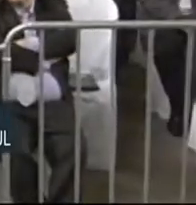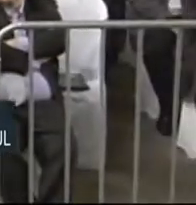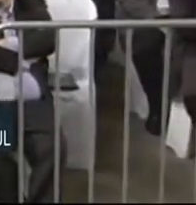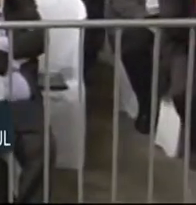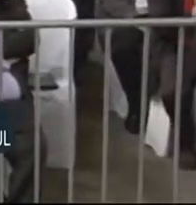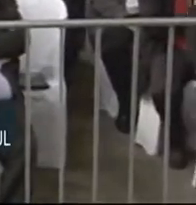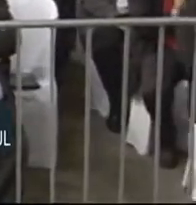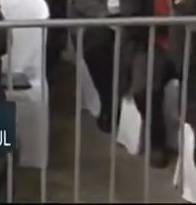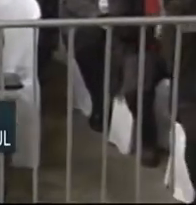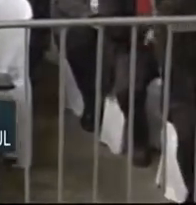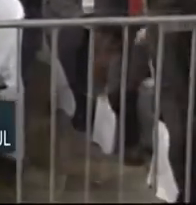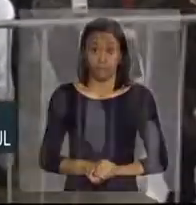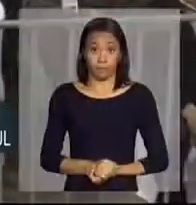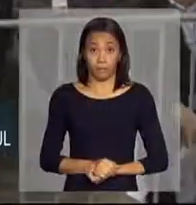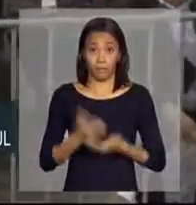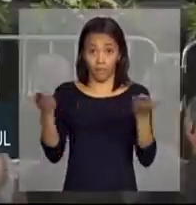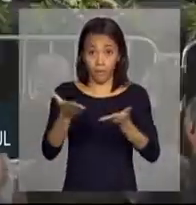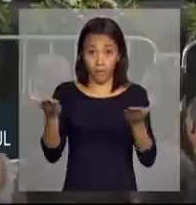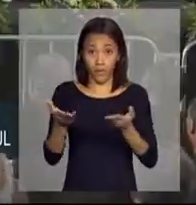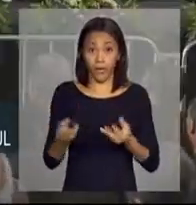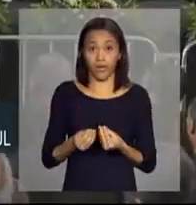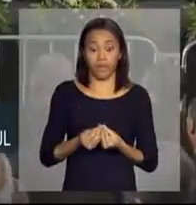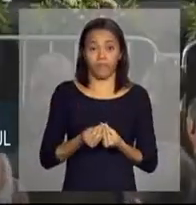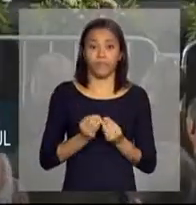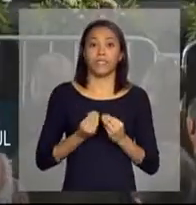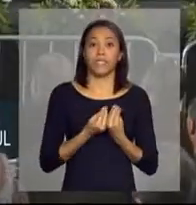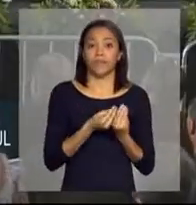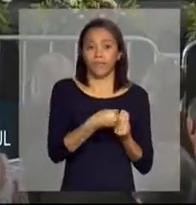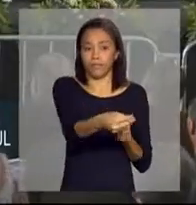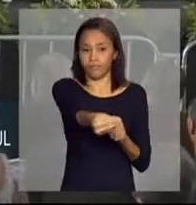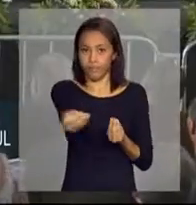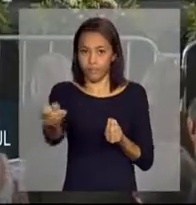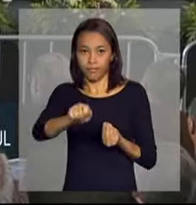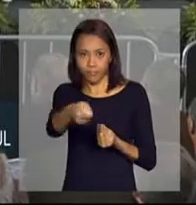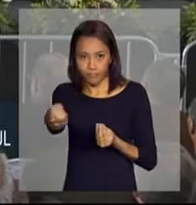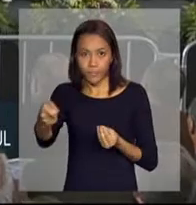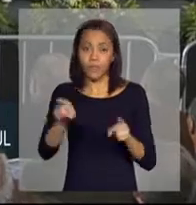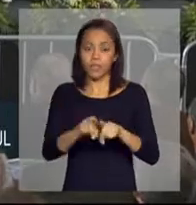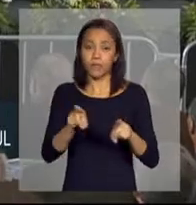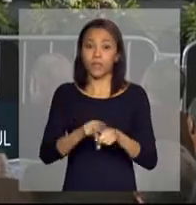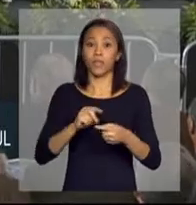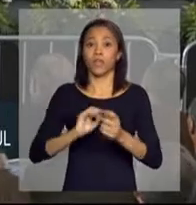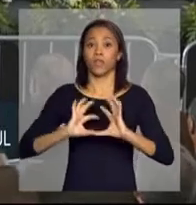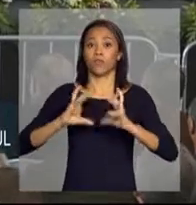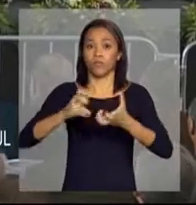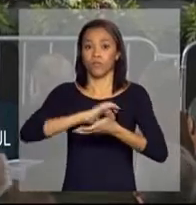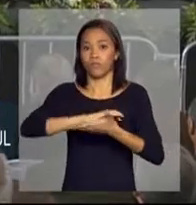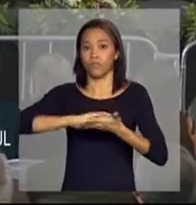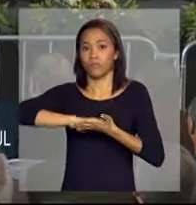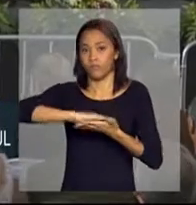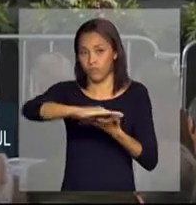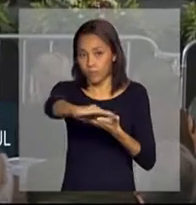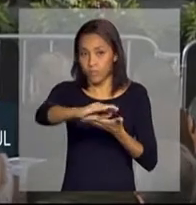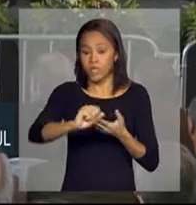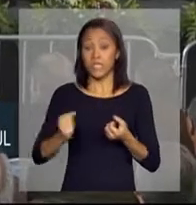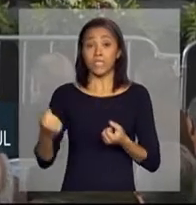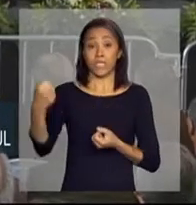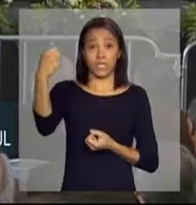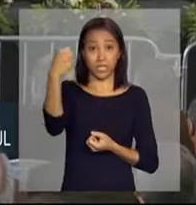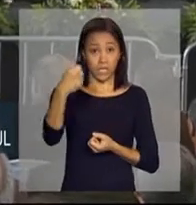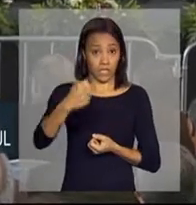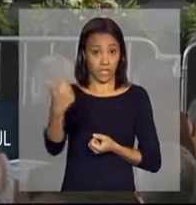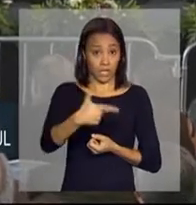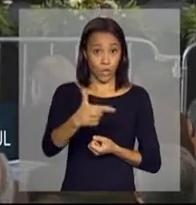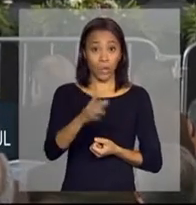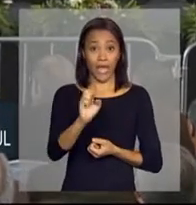Passamos neste momento a entrega das máquinas retroescavadeiras e motoniveladoras. Na segunda etapa do PAC